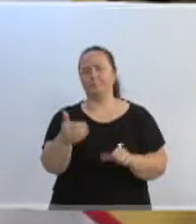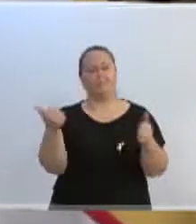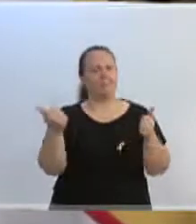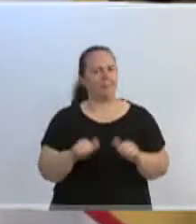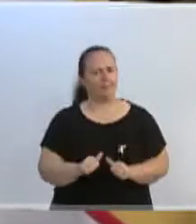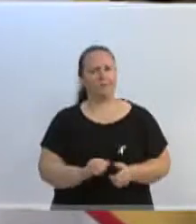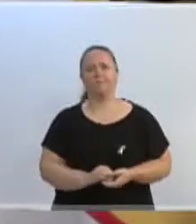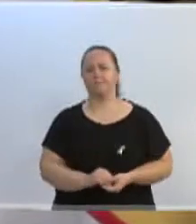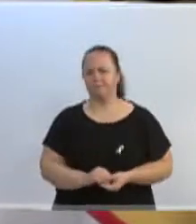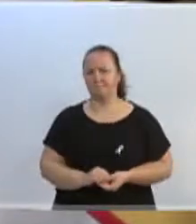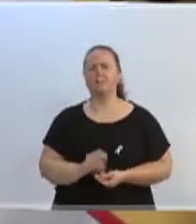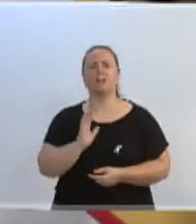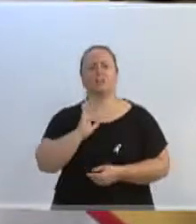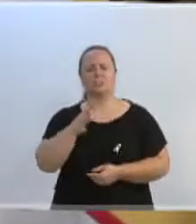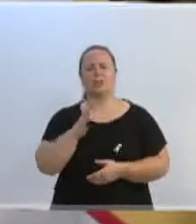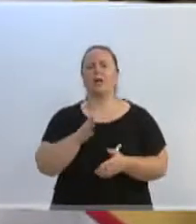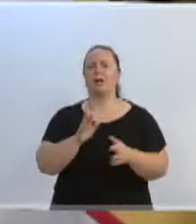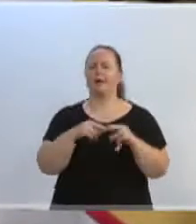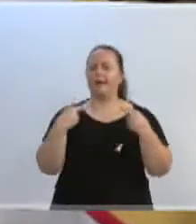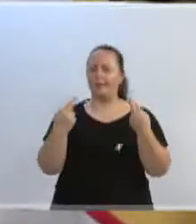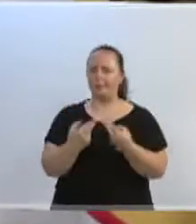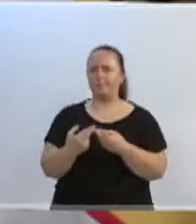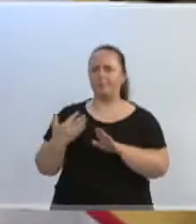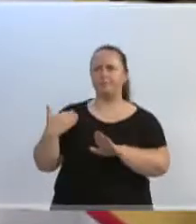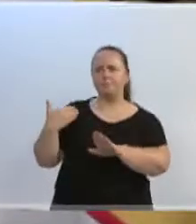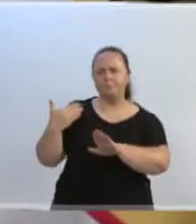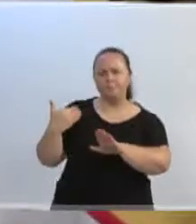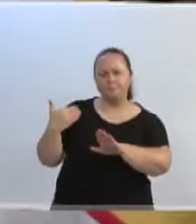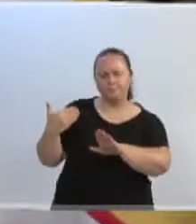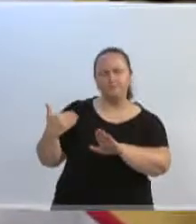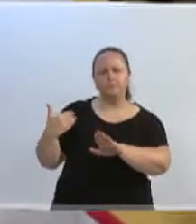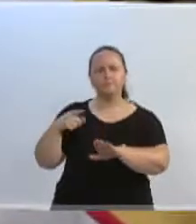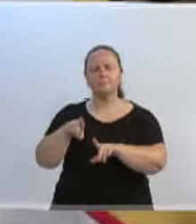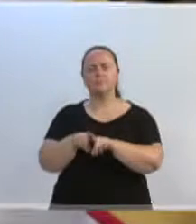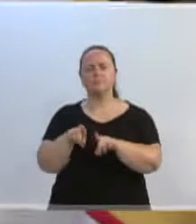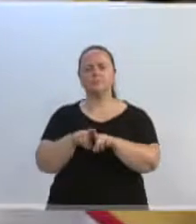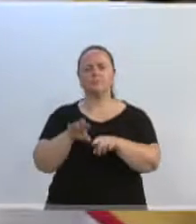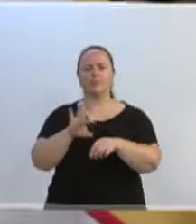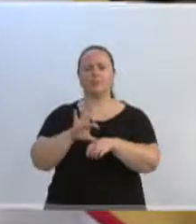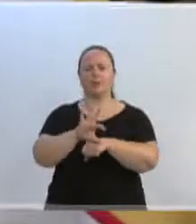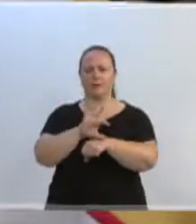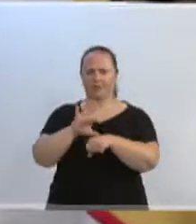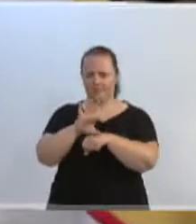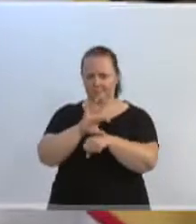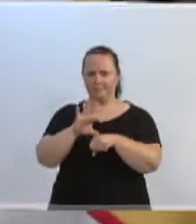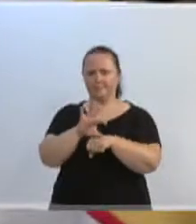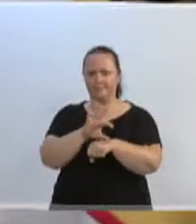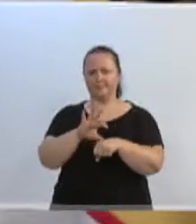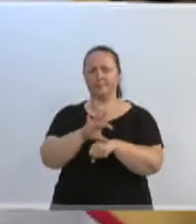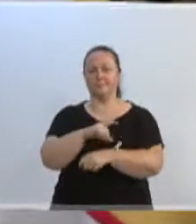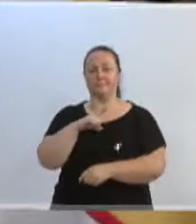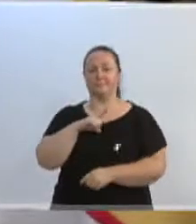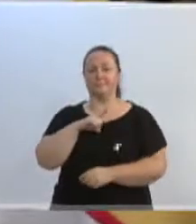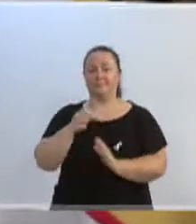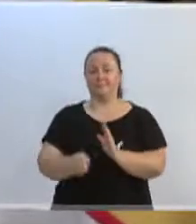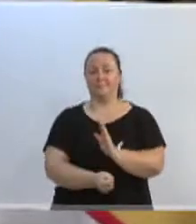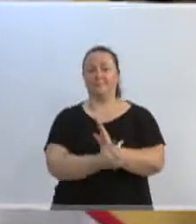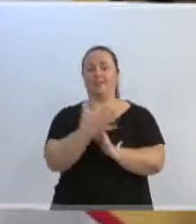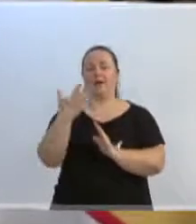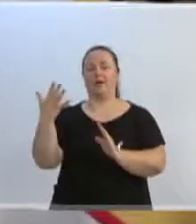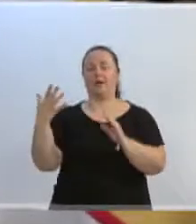pior. Participei de algumas reuniões, recentemente, inclusive, do Comped, e lá ouvi uma série